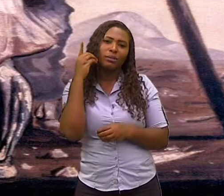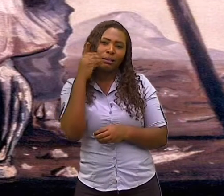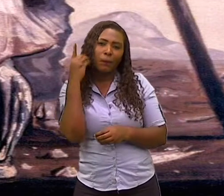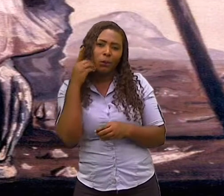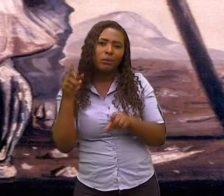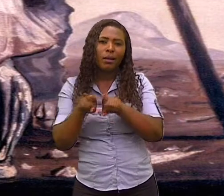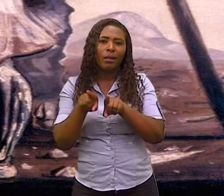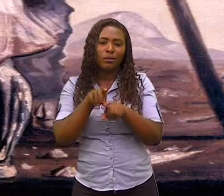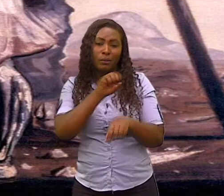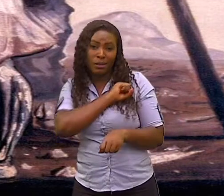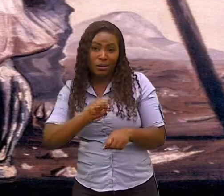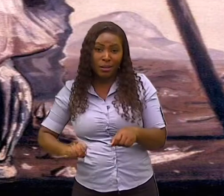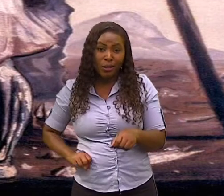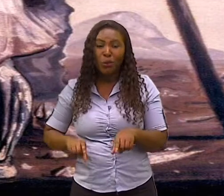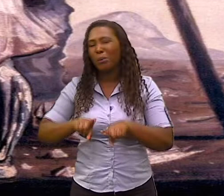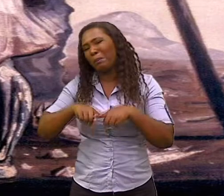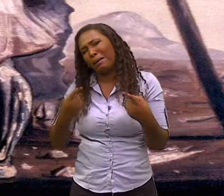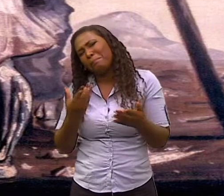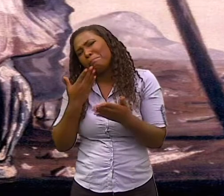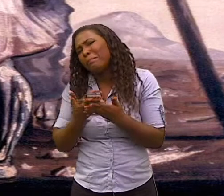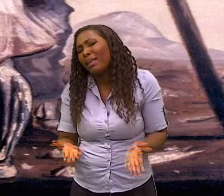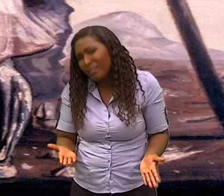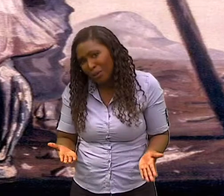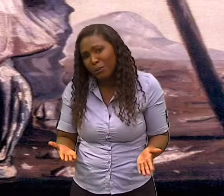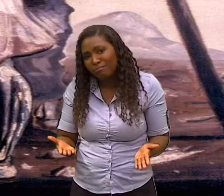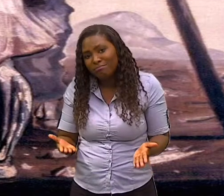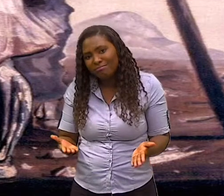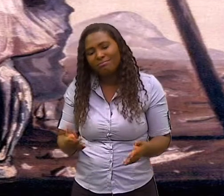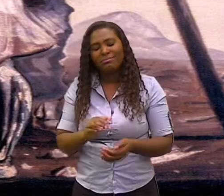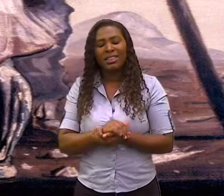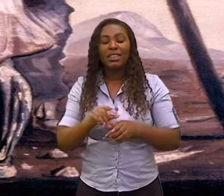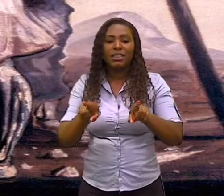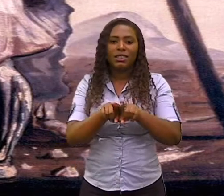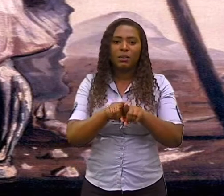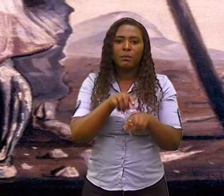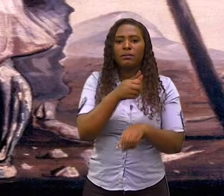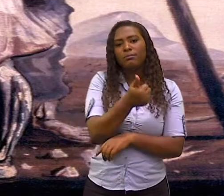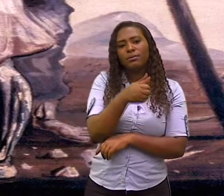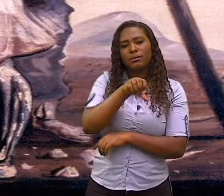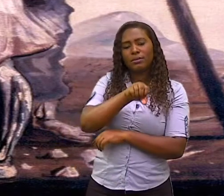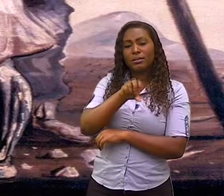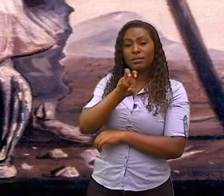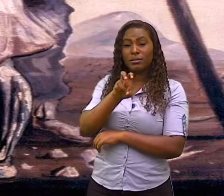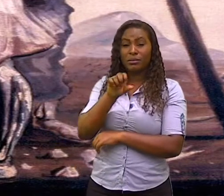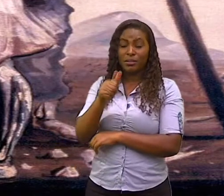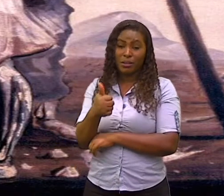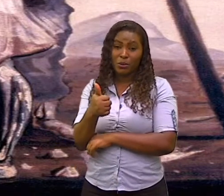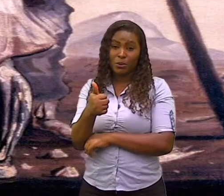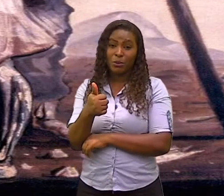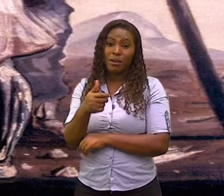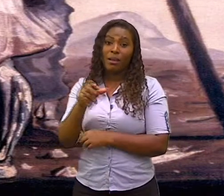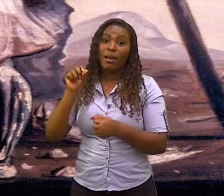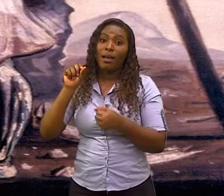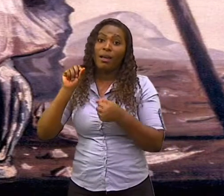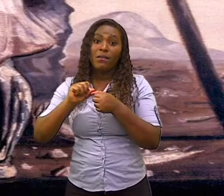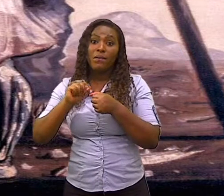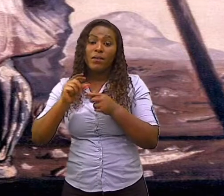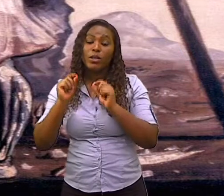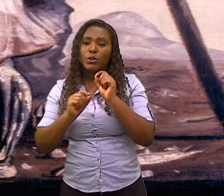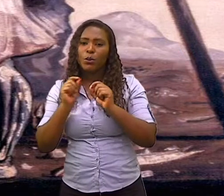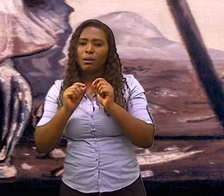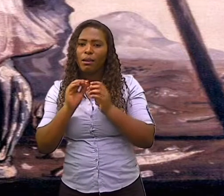receber a Medalha de Ouro e o Prêmio Internacional da Paz. E em 1951, destaque na primeira Bienal de São